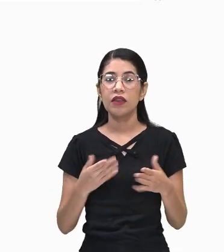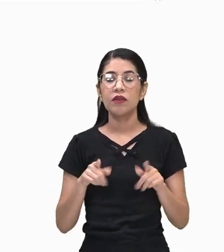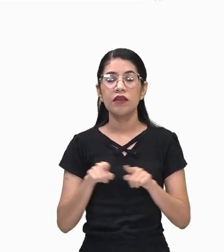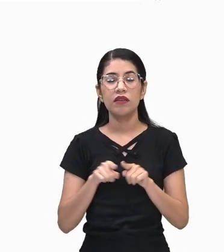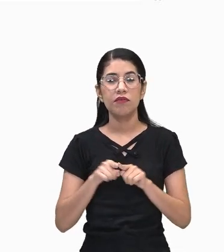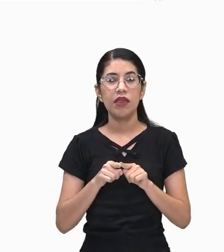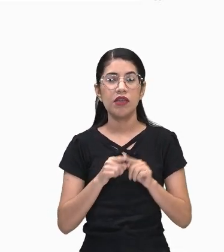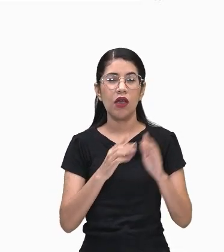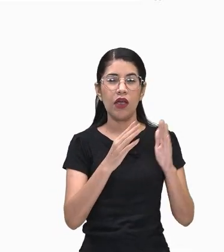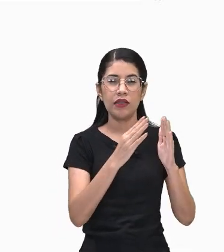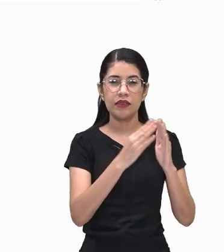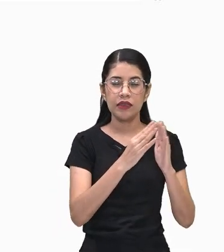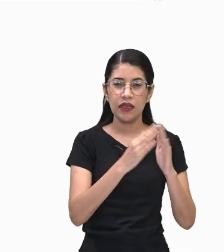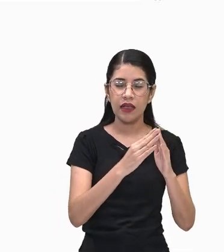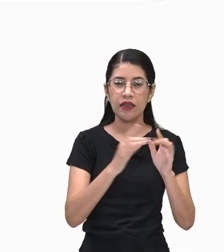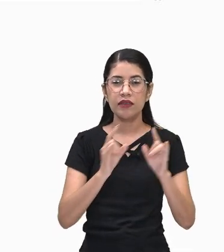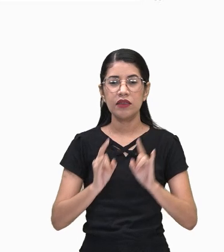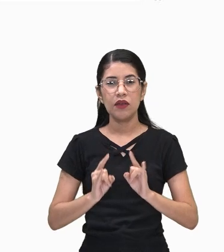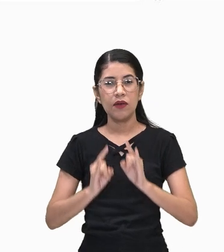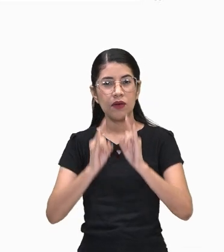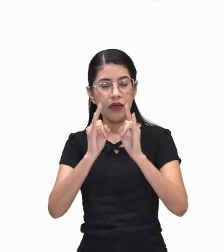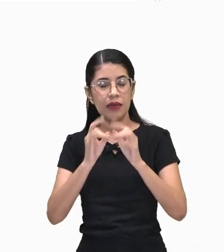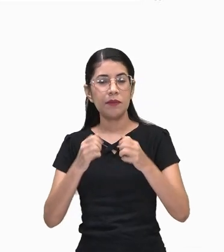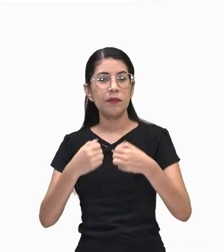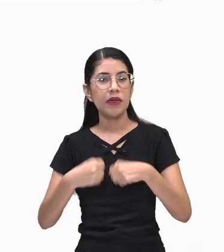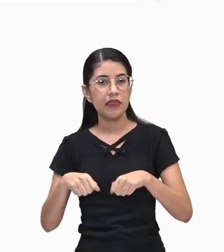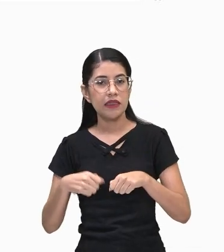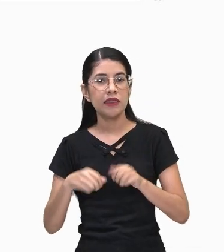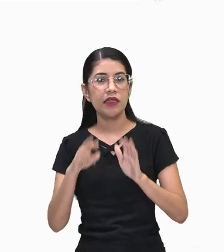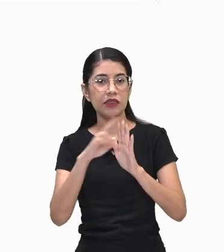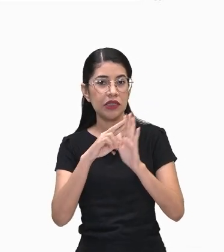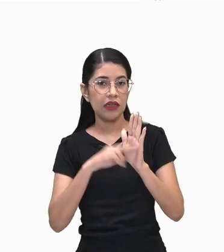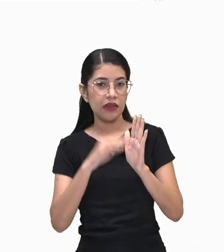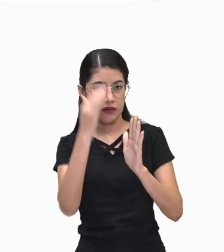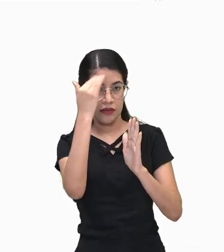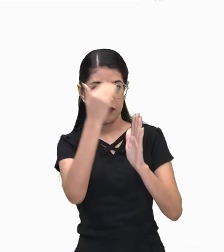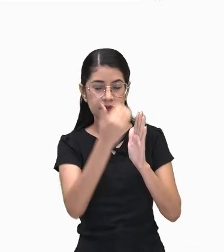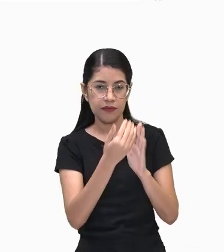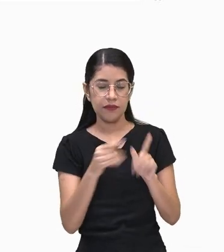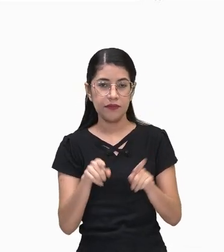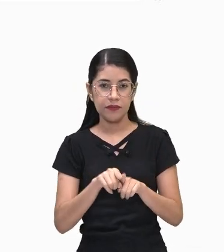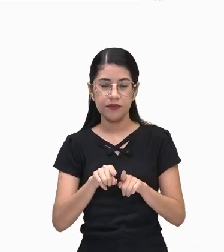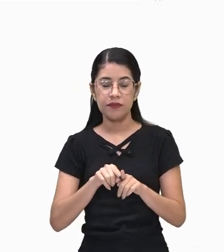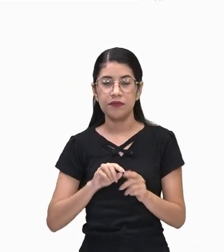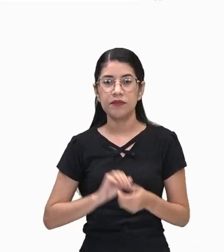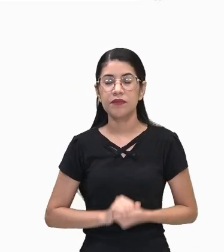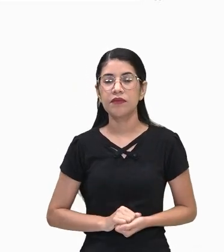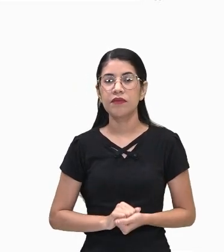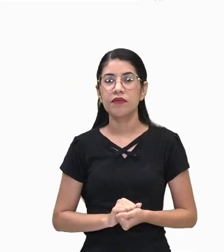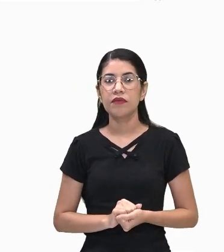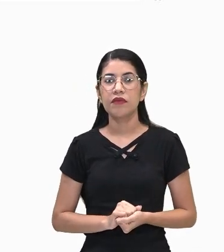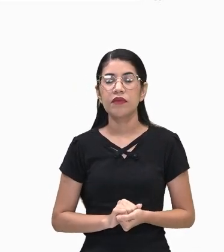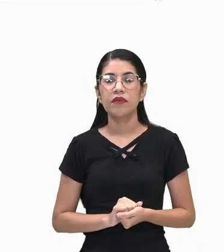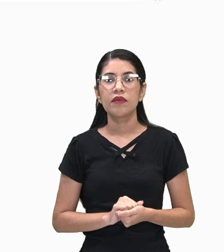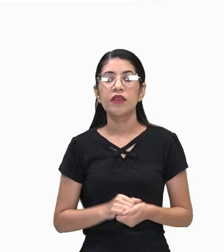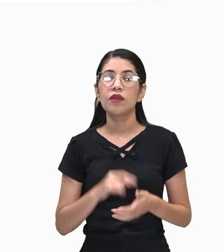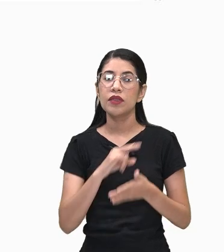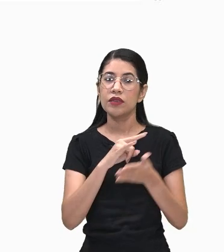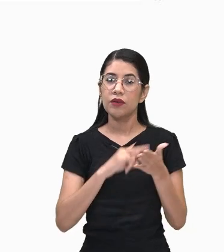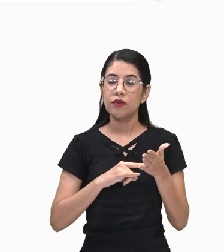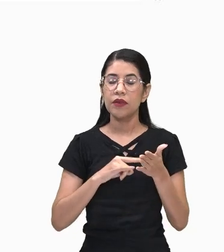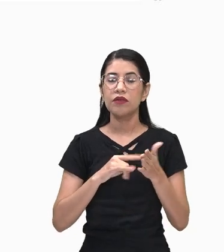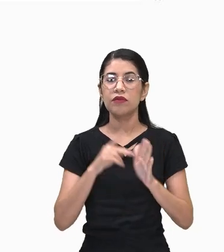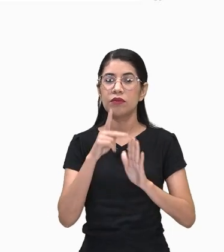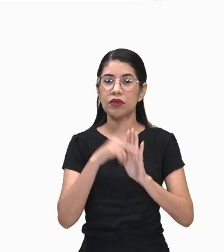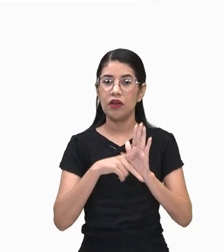ter, né, essa regulamentação. Então, O plano diretor, ele envolve, né, essa